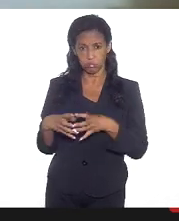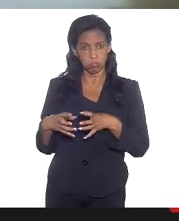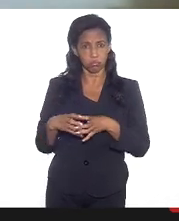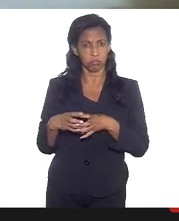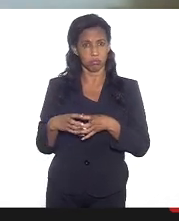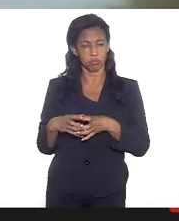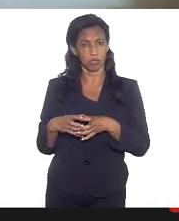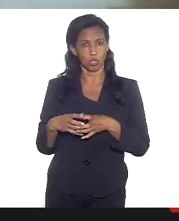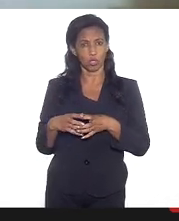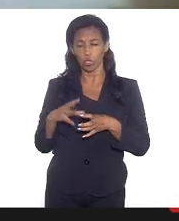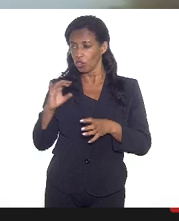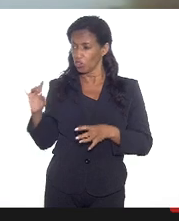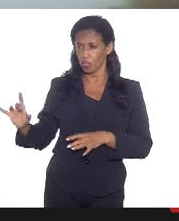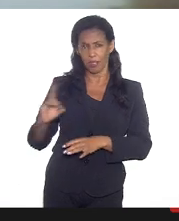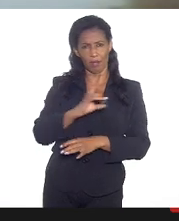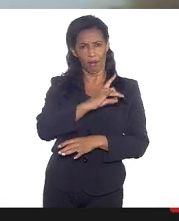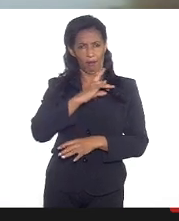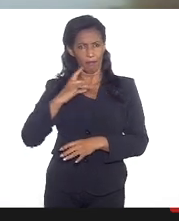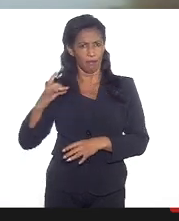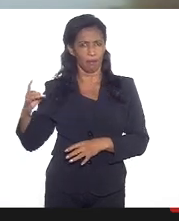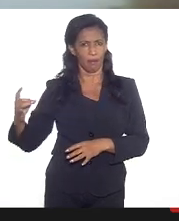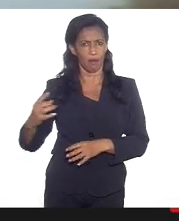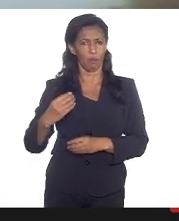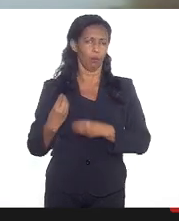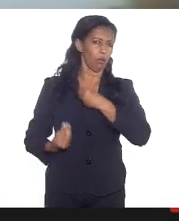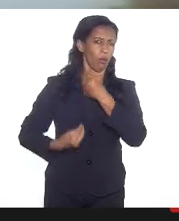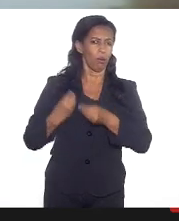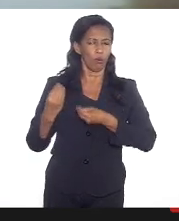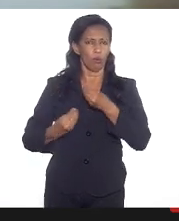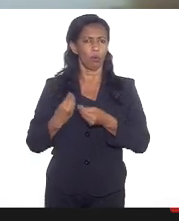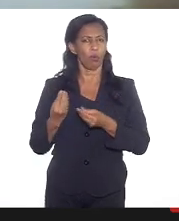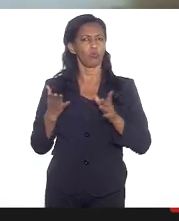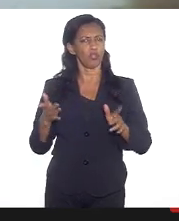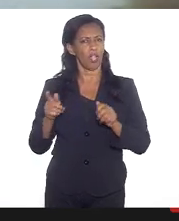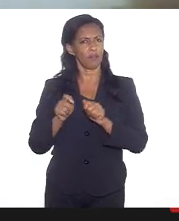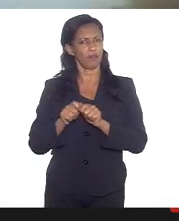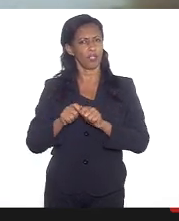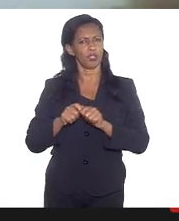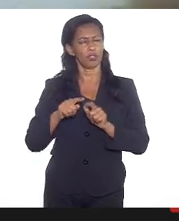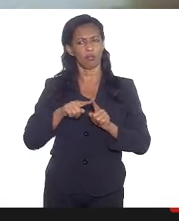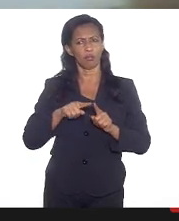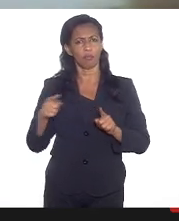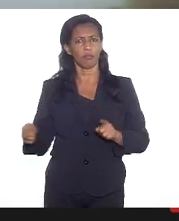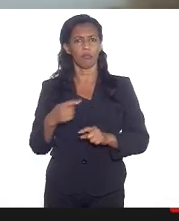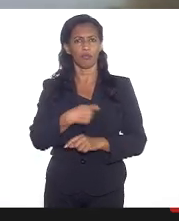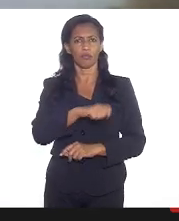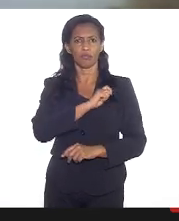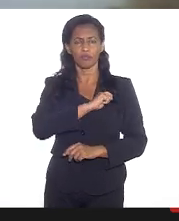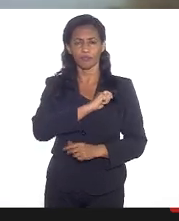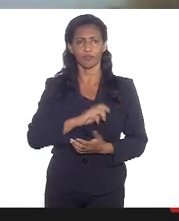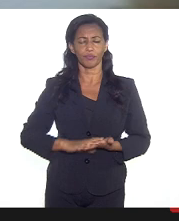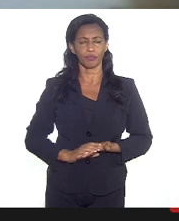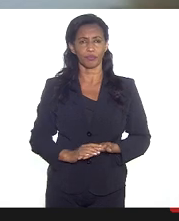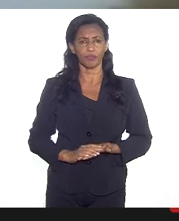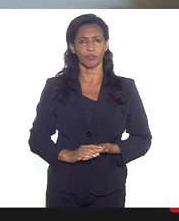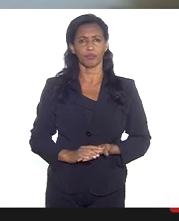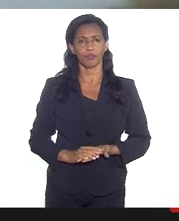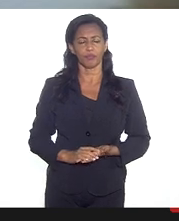imenso, como já fiz na crise fiscal, né? De